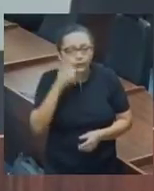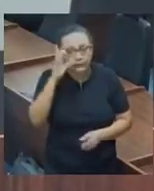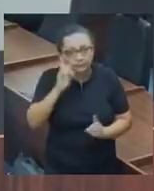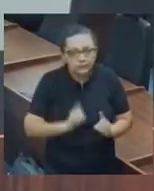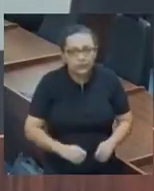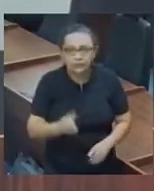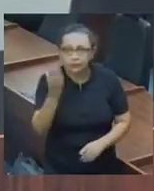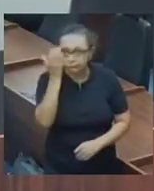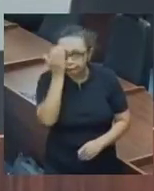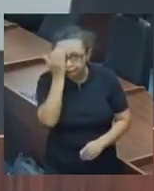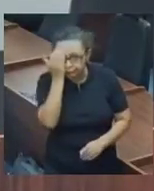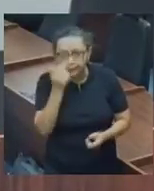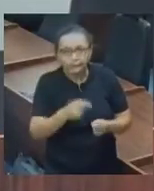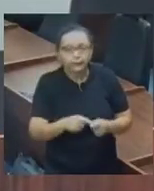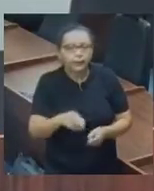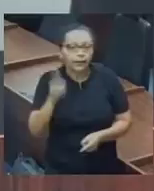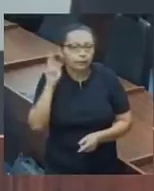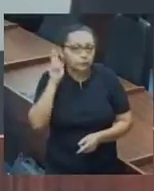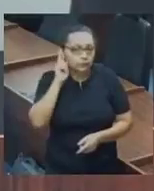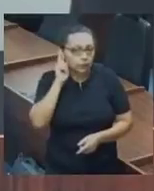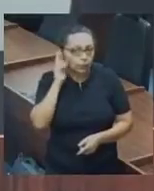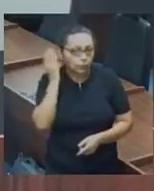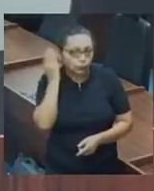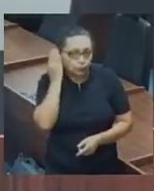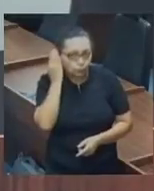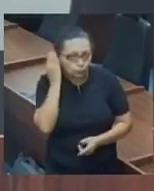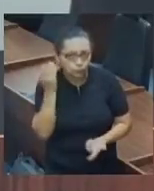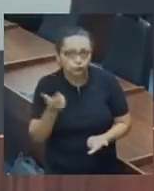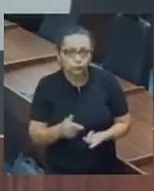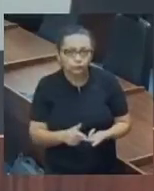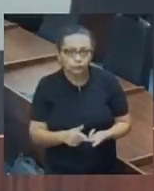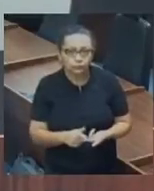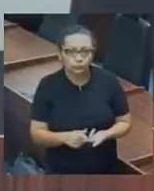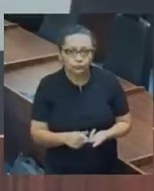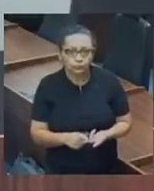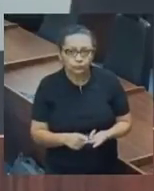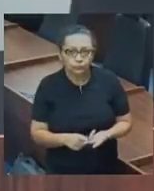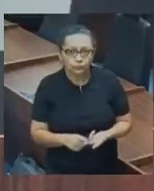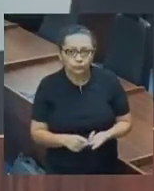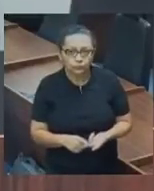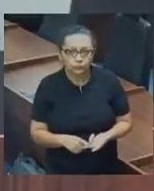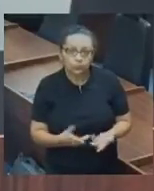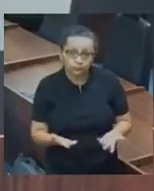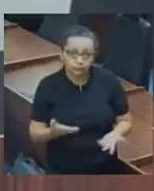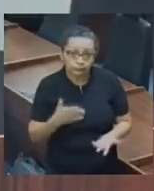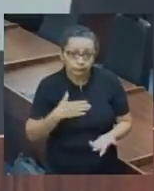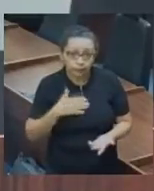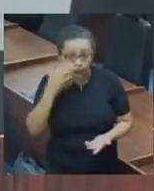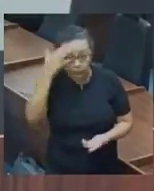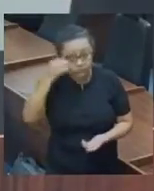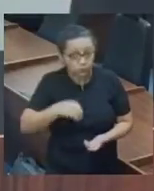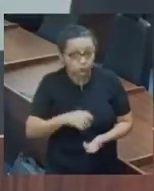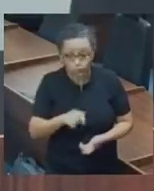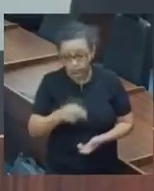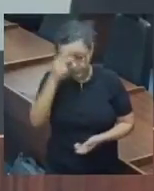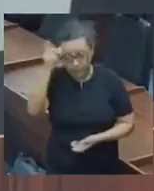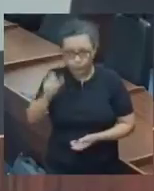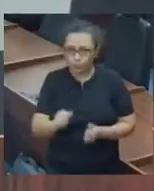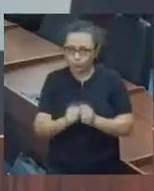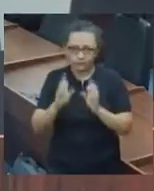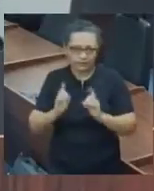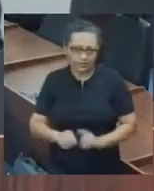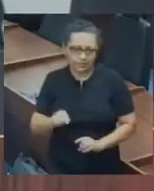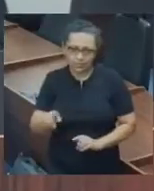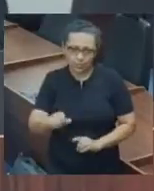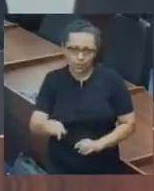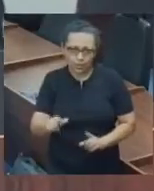a audição unilateral né é é que no meu entendimento não são pessoas com deficiência